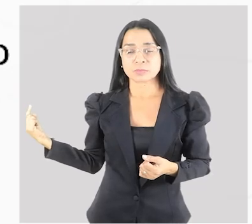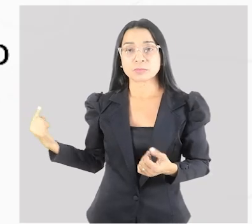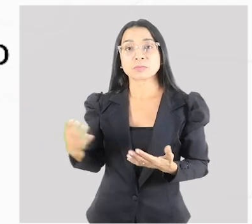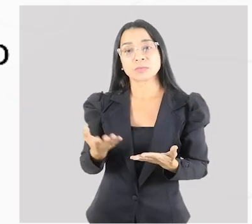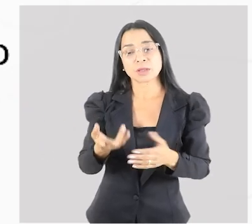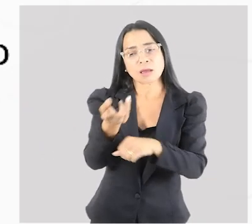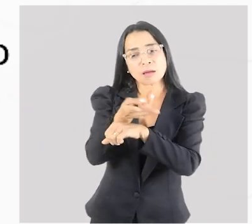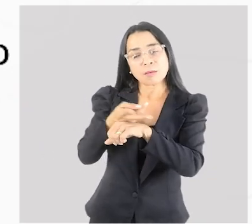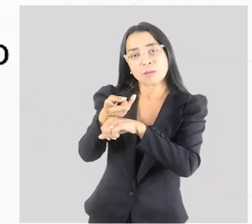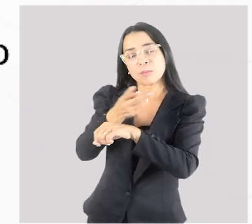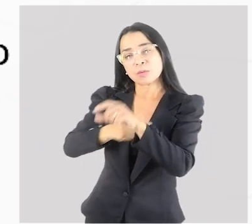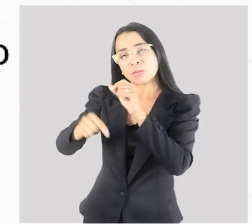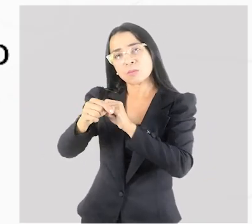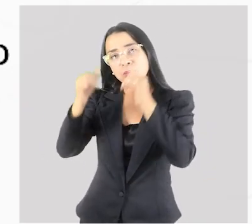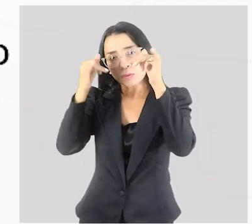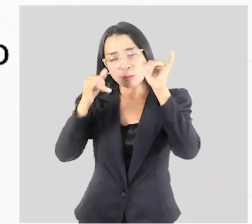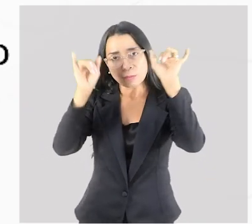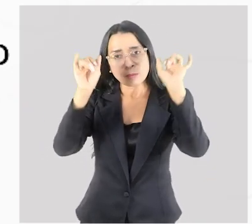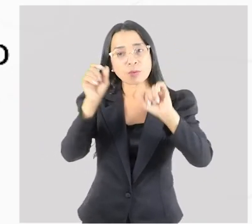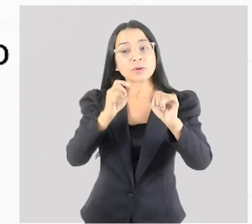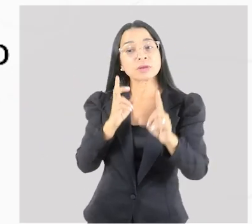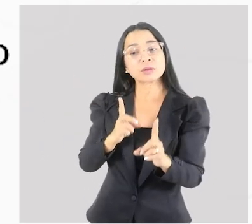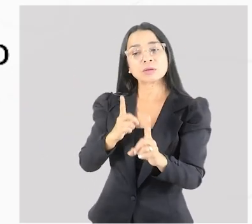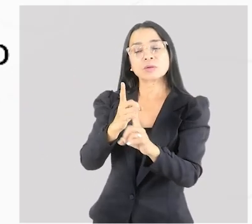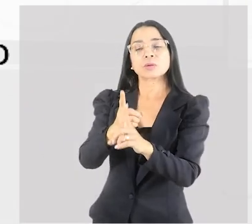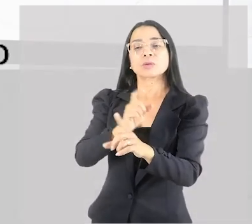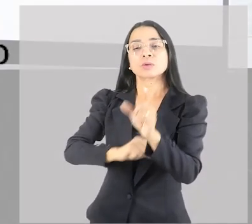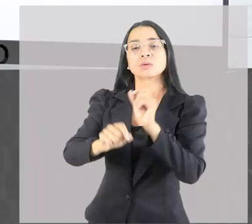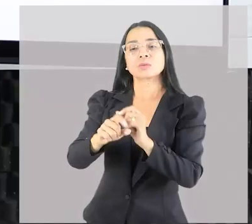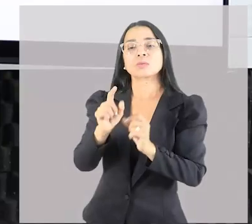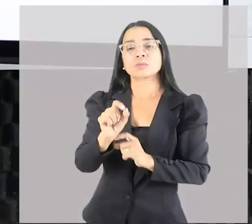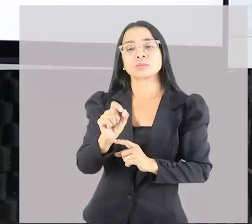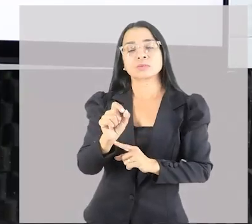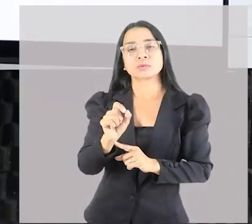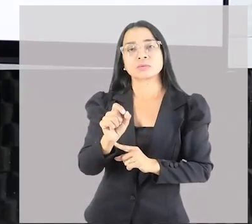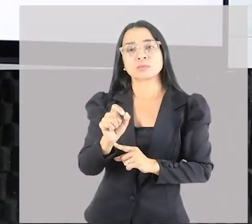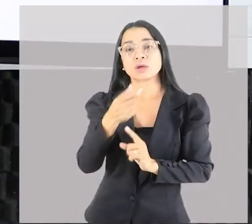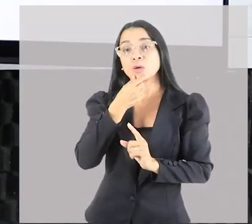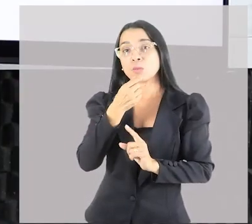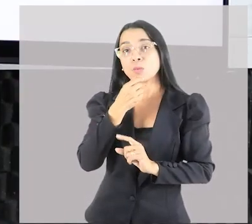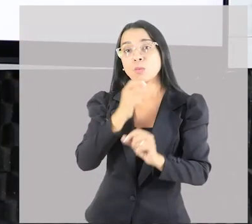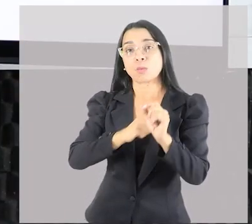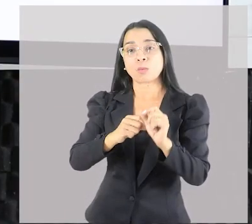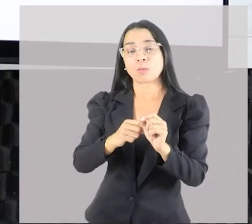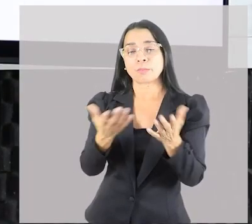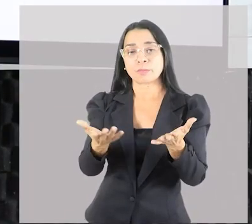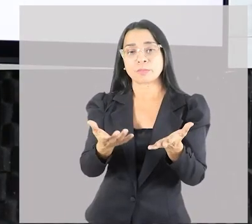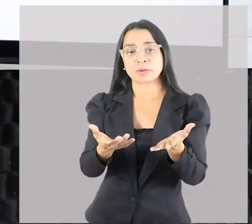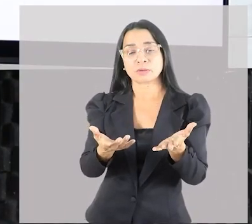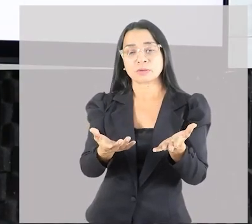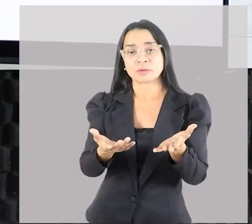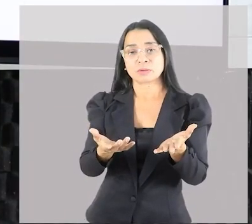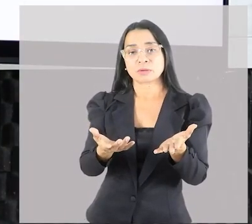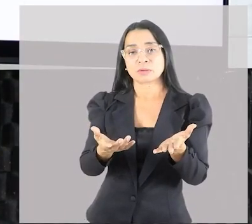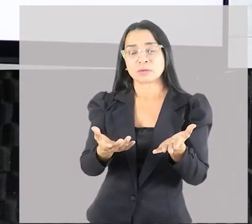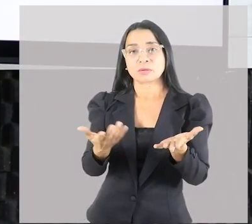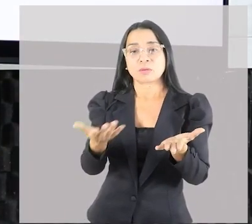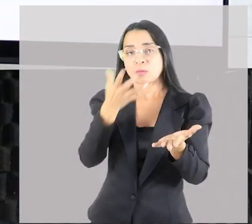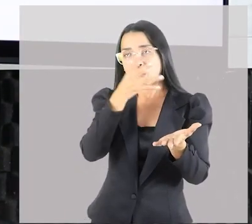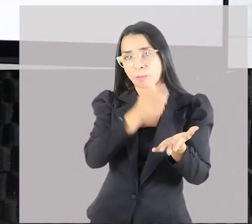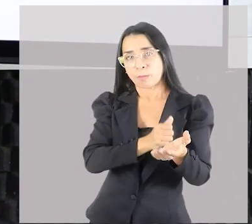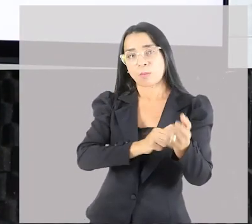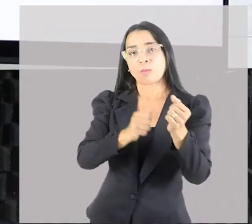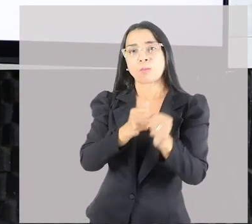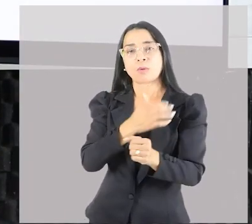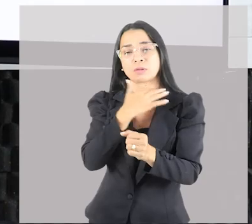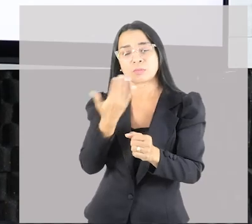Aí acham o distinto, que foi o causador da situação, e aí o boi quase morto, o Chico,